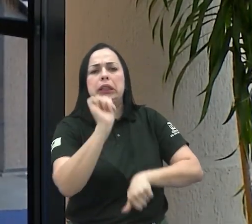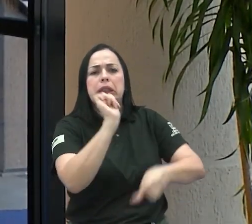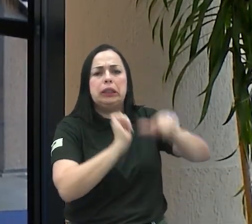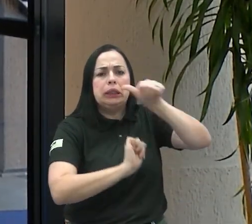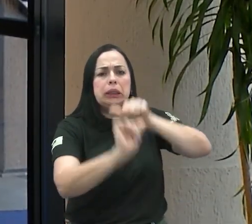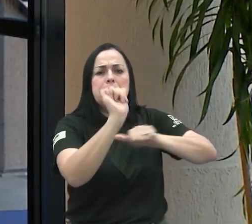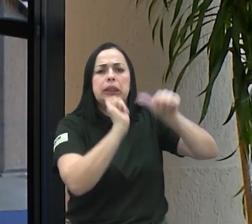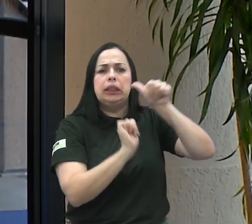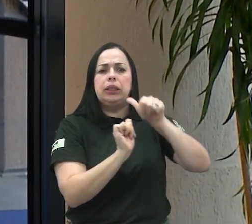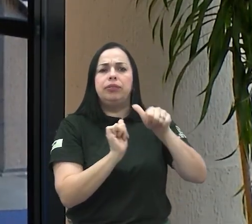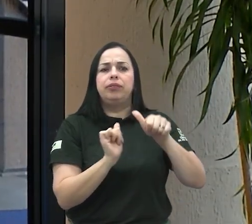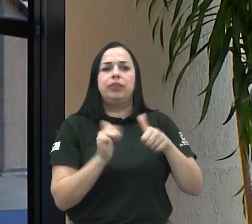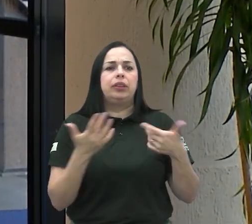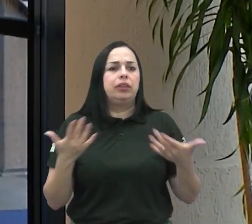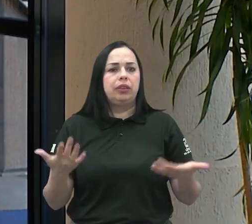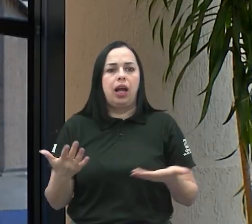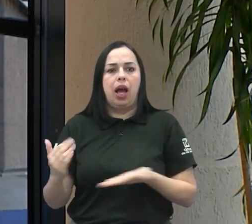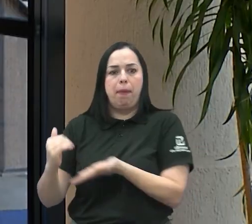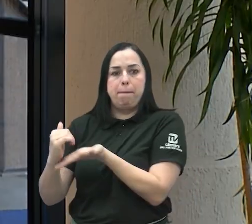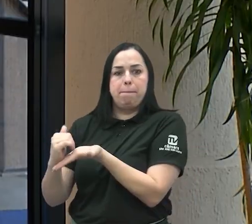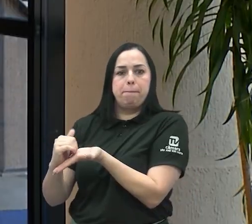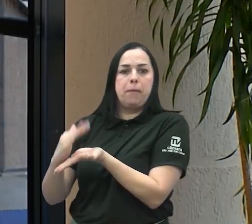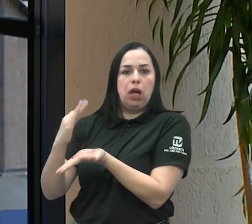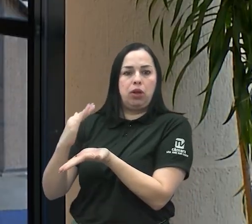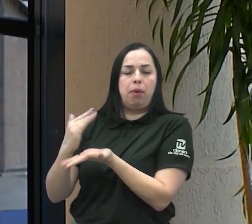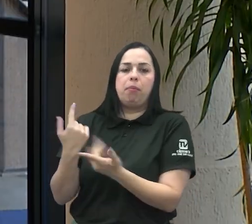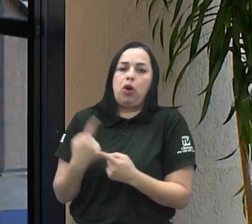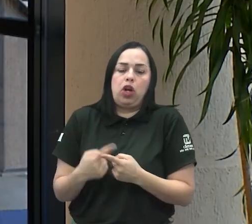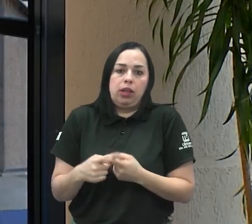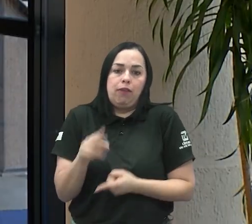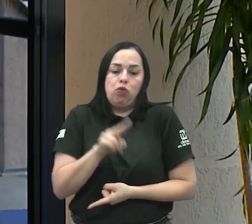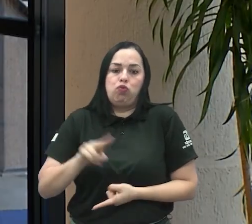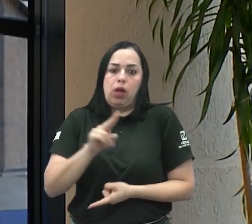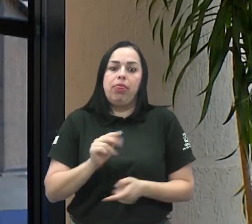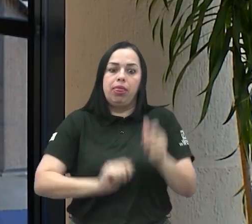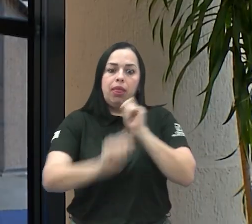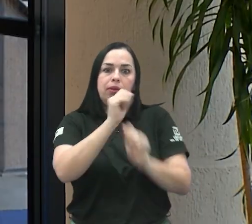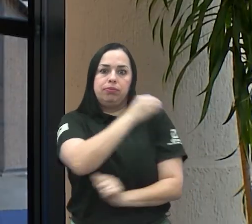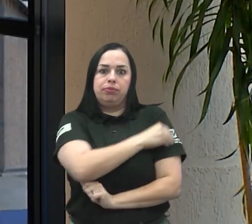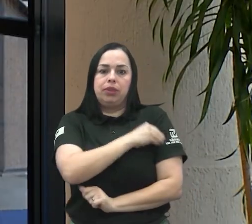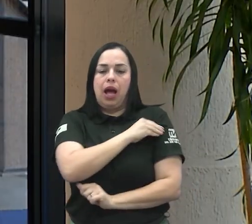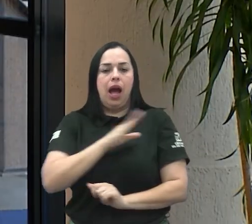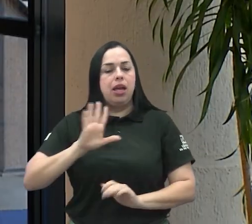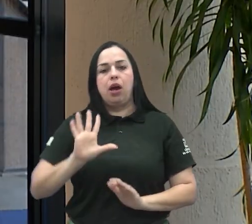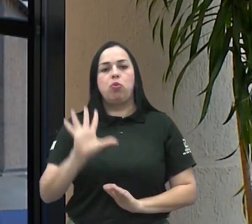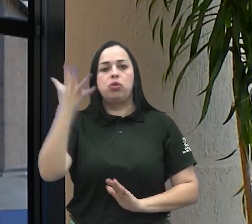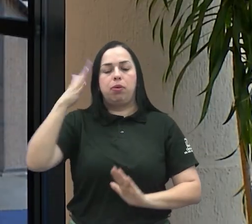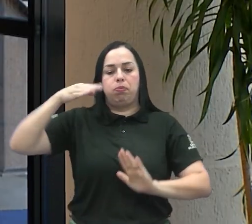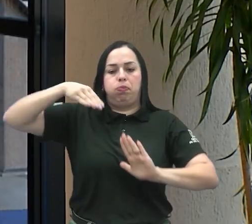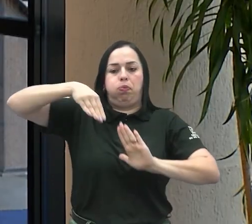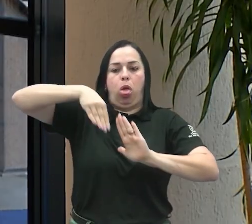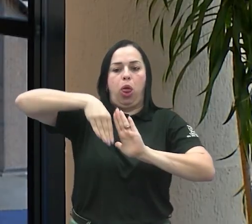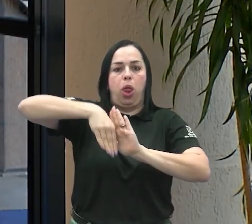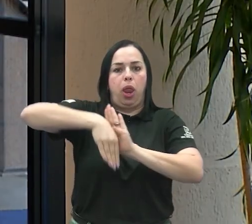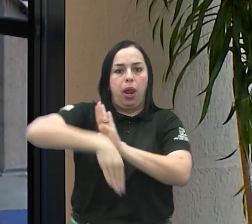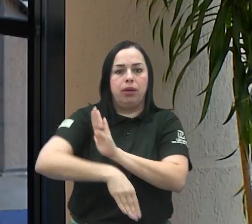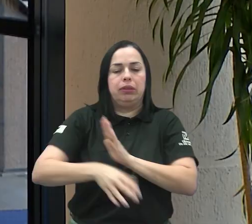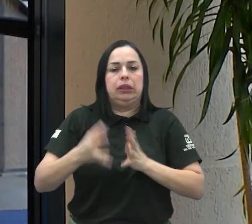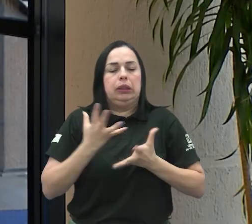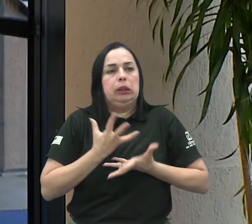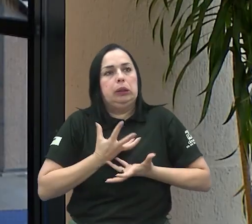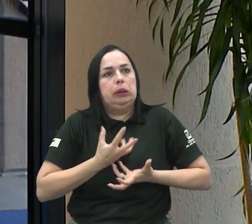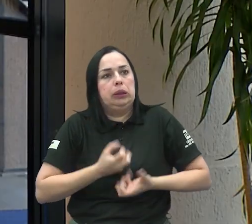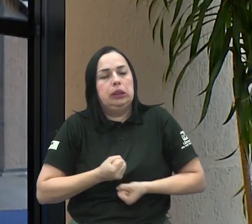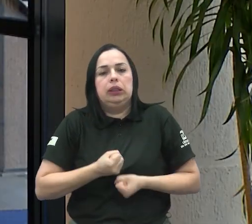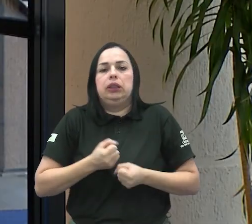né? E aí eu acabei sendo mandado embora por causa do uso, e aí foi a decadência. Por quê? Porque eu me sentia mal,